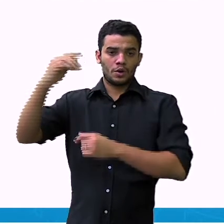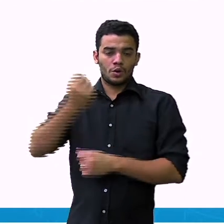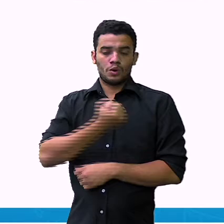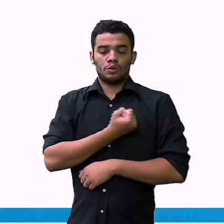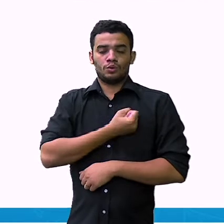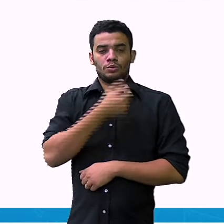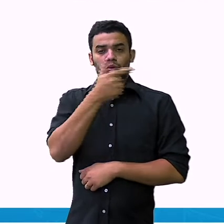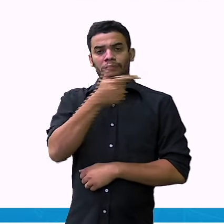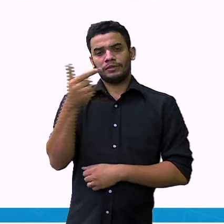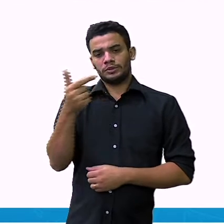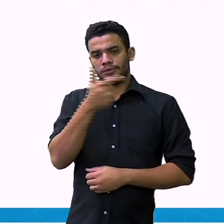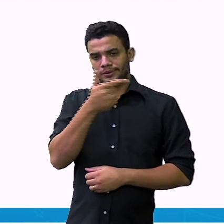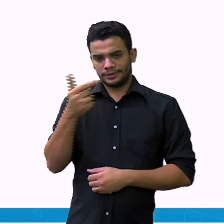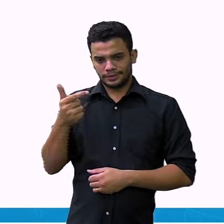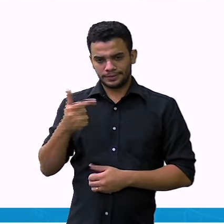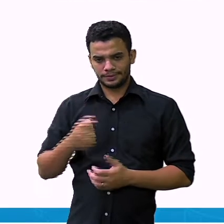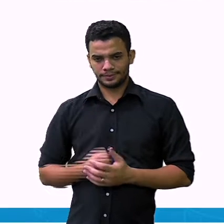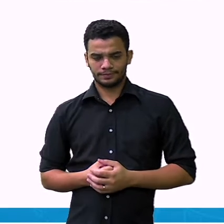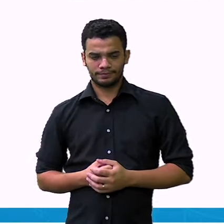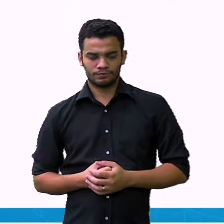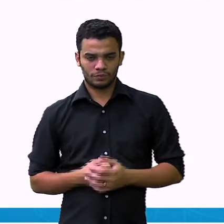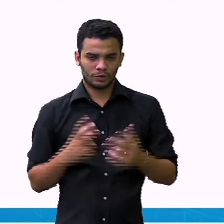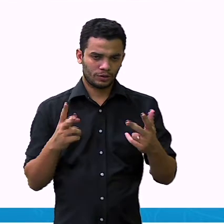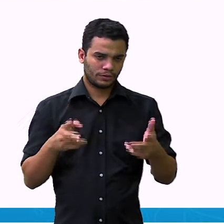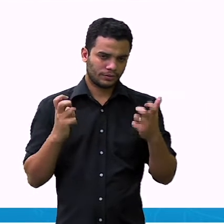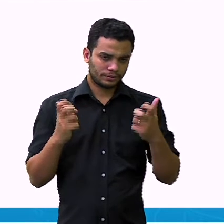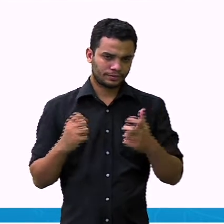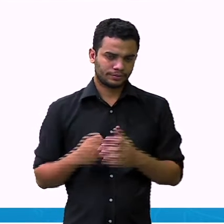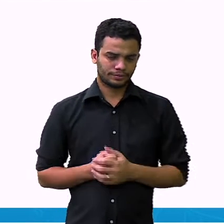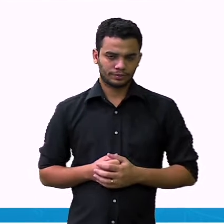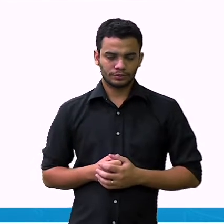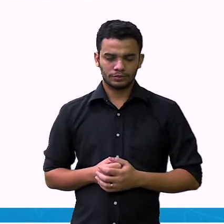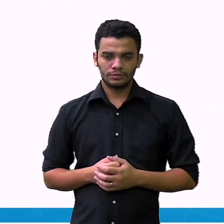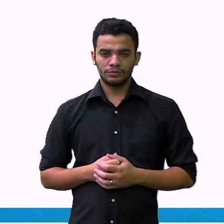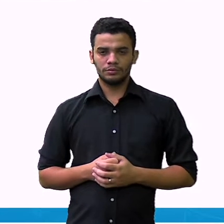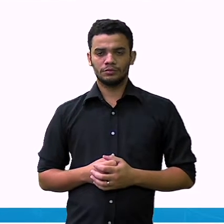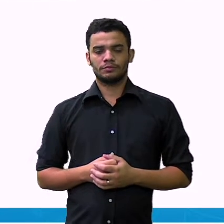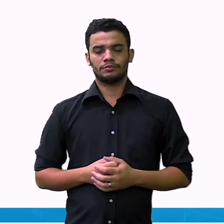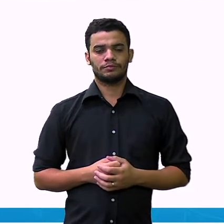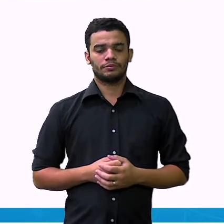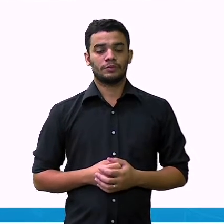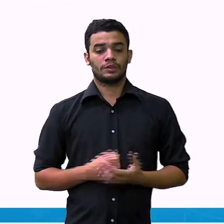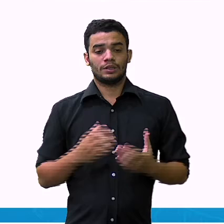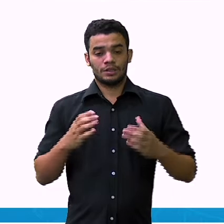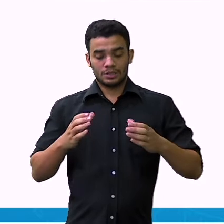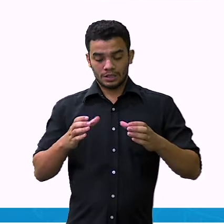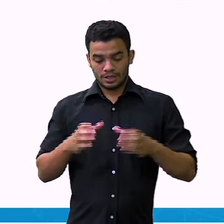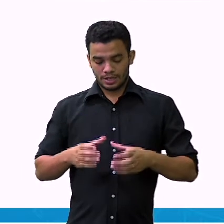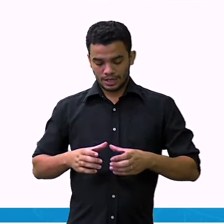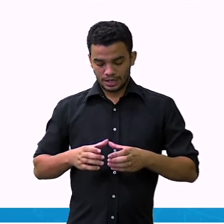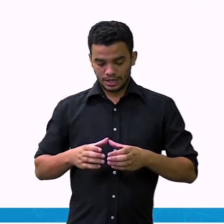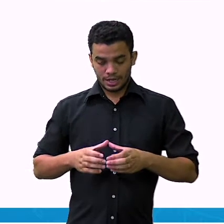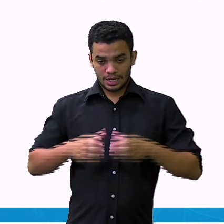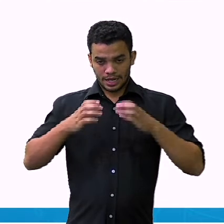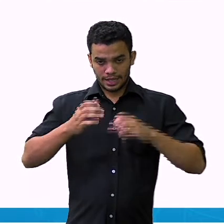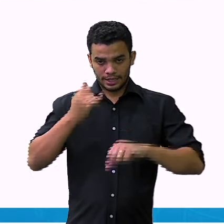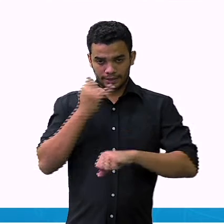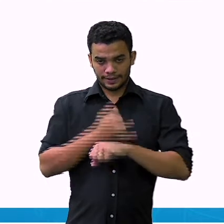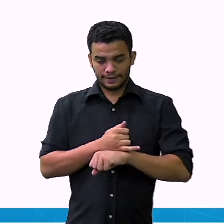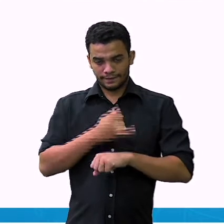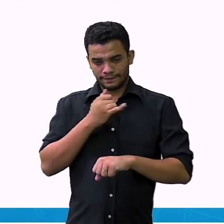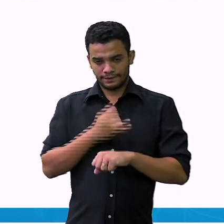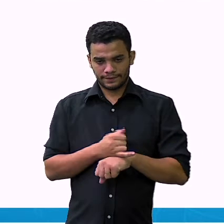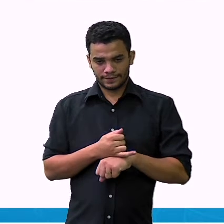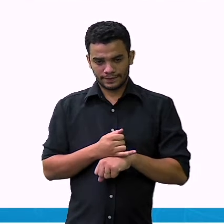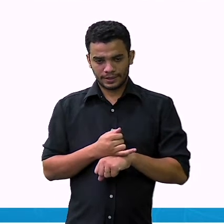o número 22. Vamos analisar este gráfico juntos? A latinha, nós já percebemos que